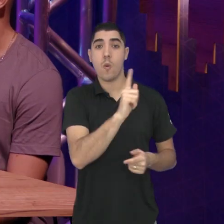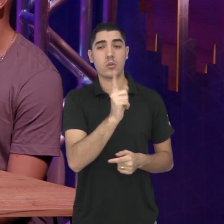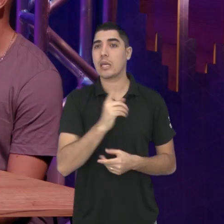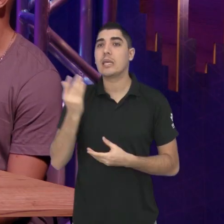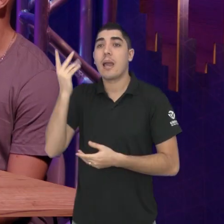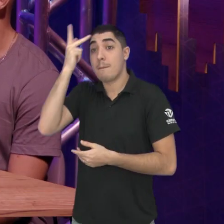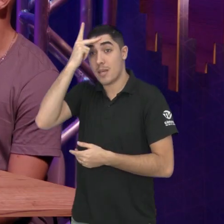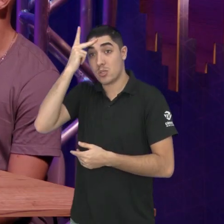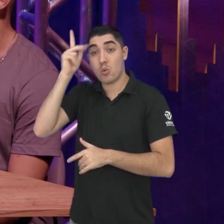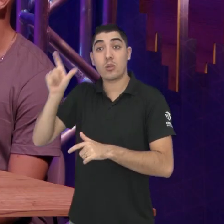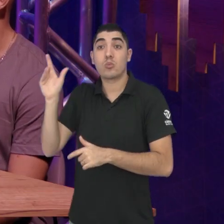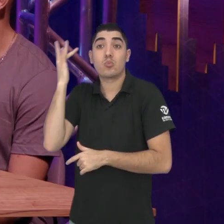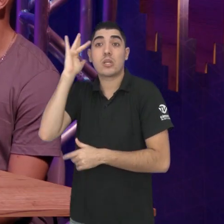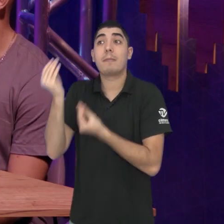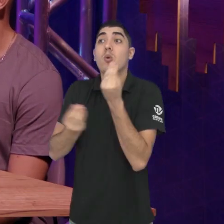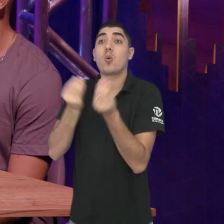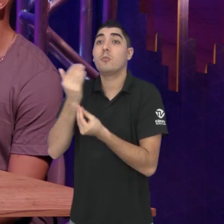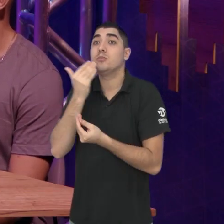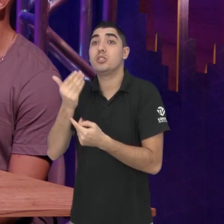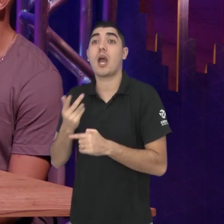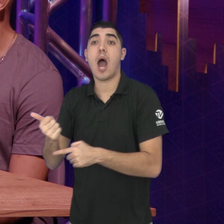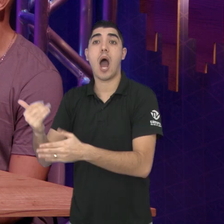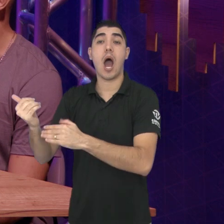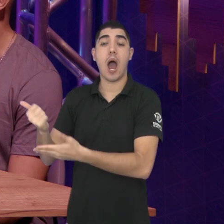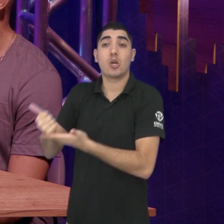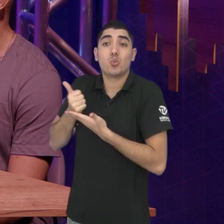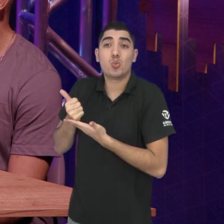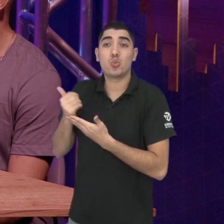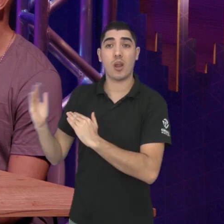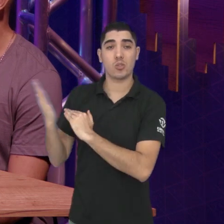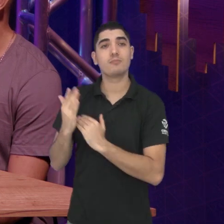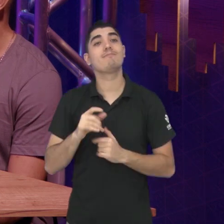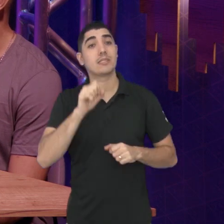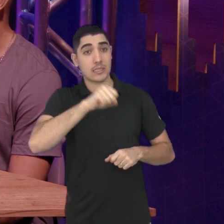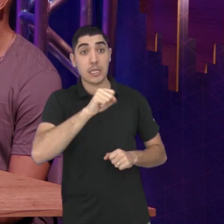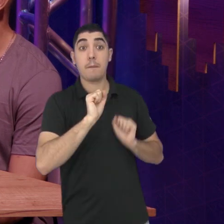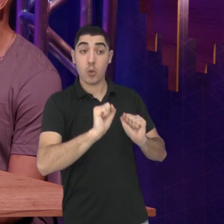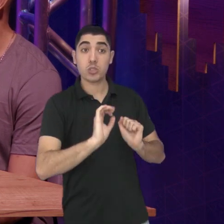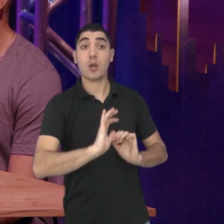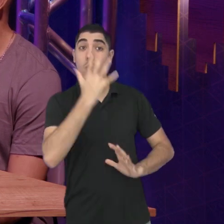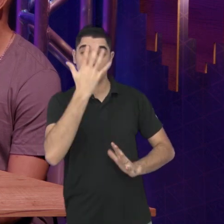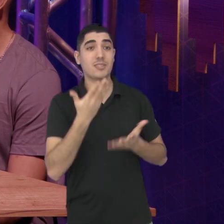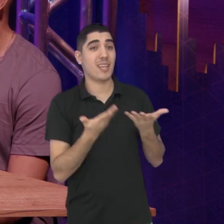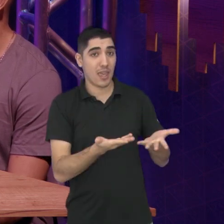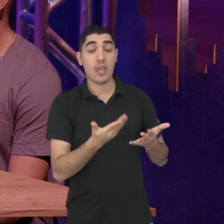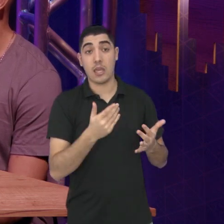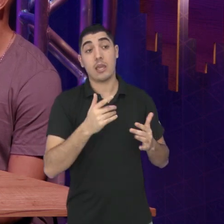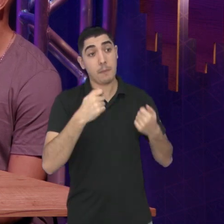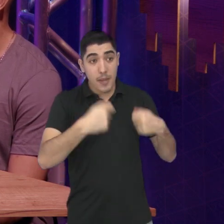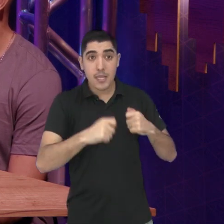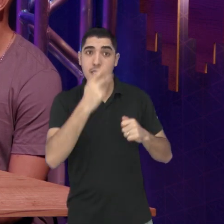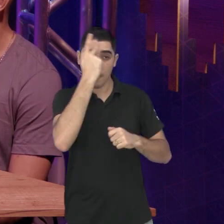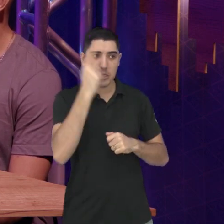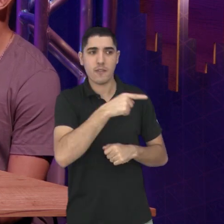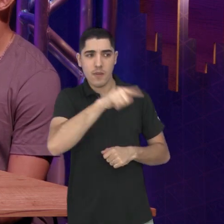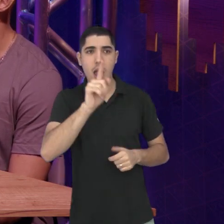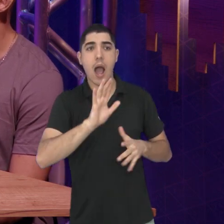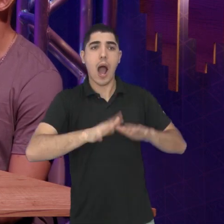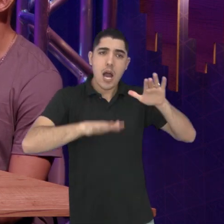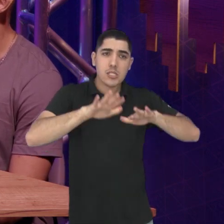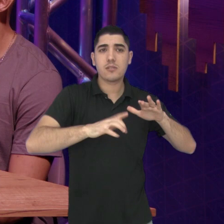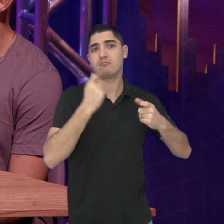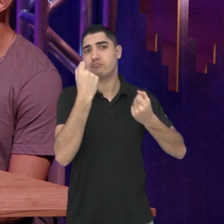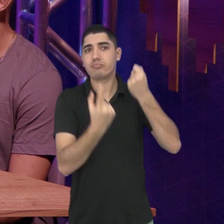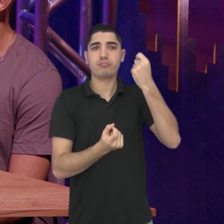não consegue, né, buscar ajuda. Muitas vezes pode até ser que alguma denúncia aconteça e alguém vá investigar,